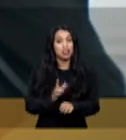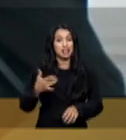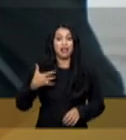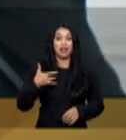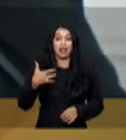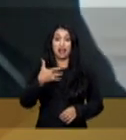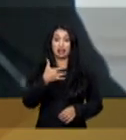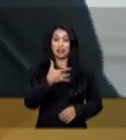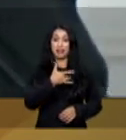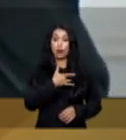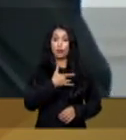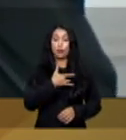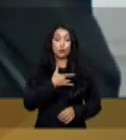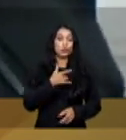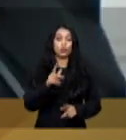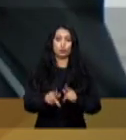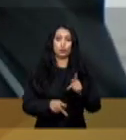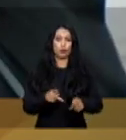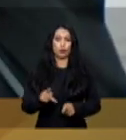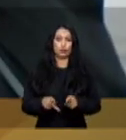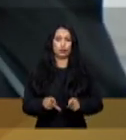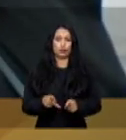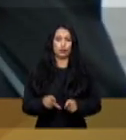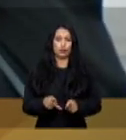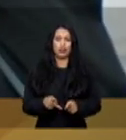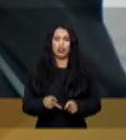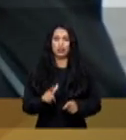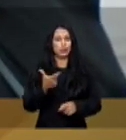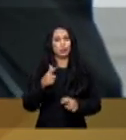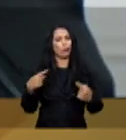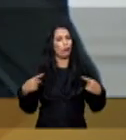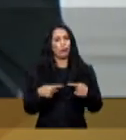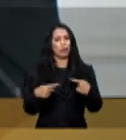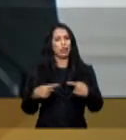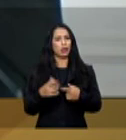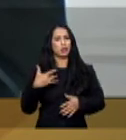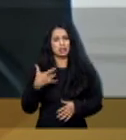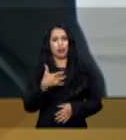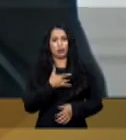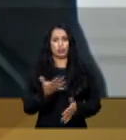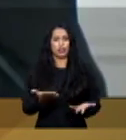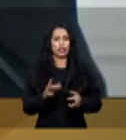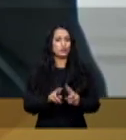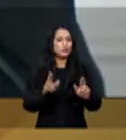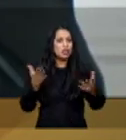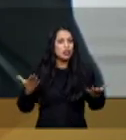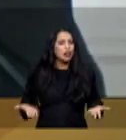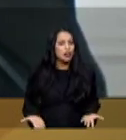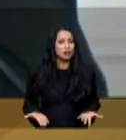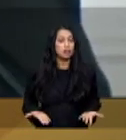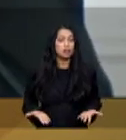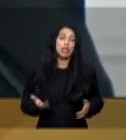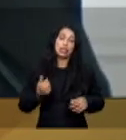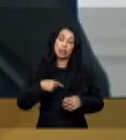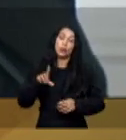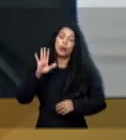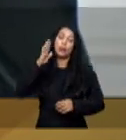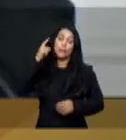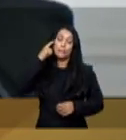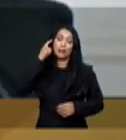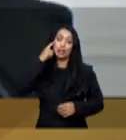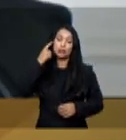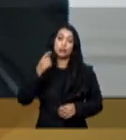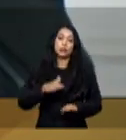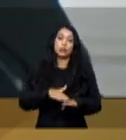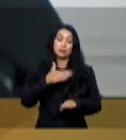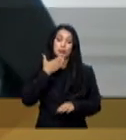pública. O contrabando não tem absolutamente nada a ver com a saúde pública. É por isso que me parece mais próximo